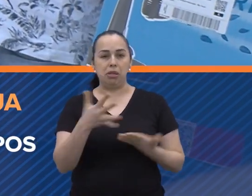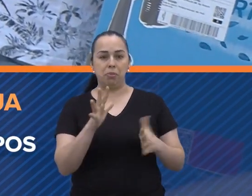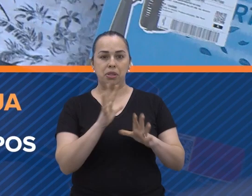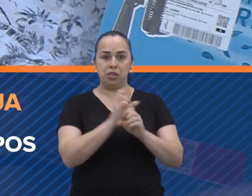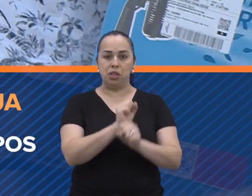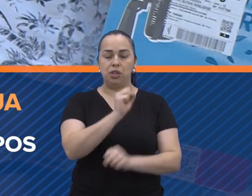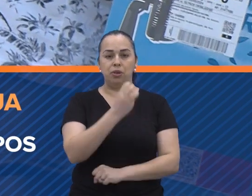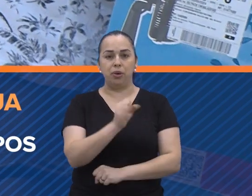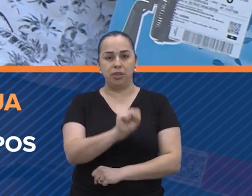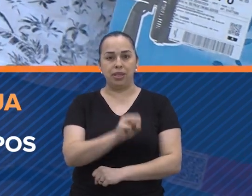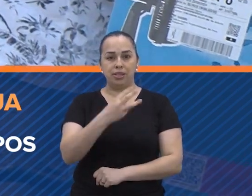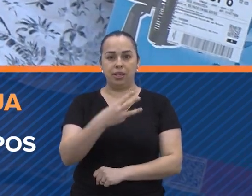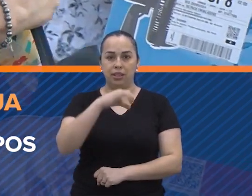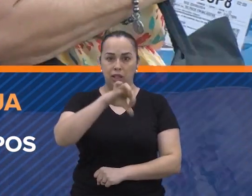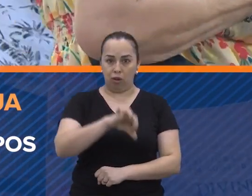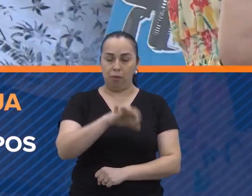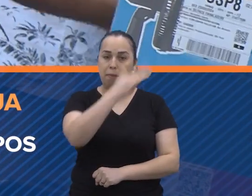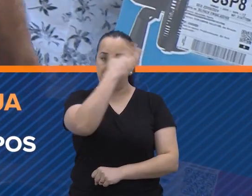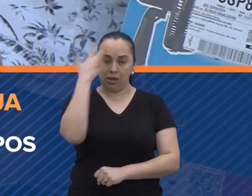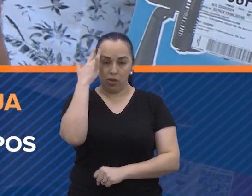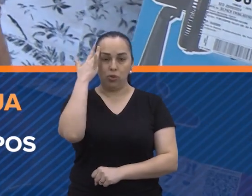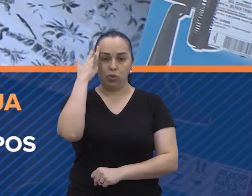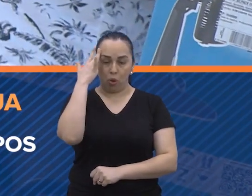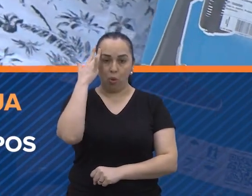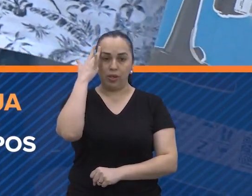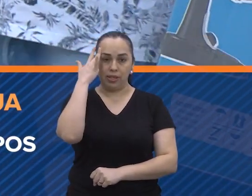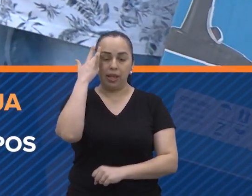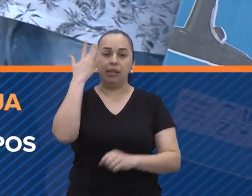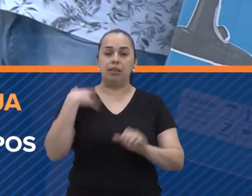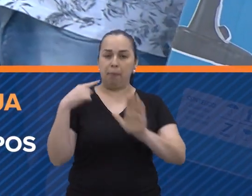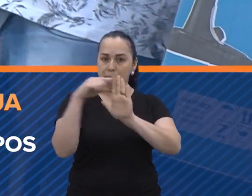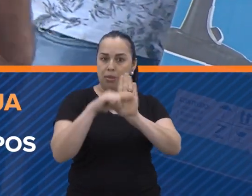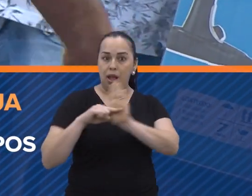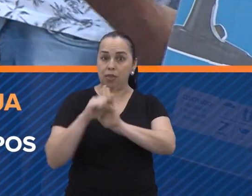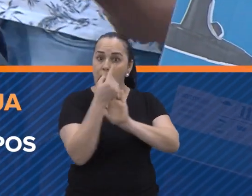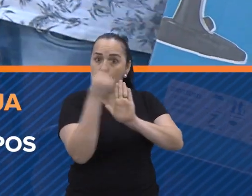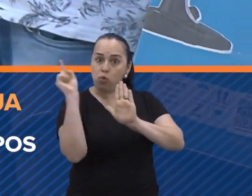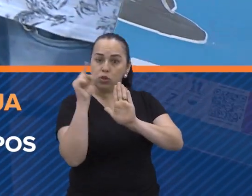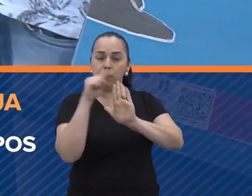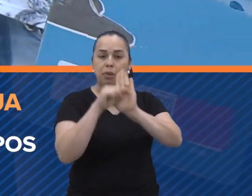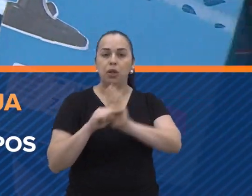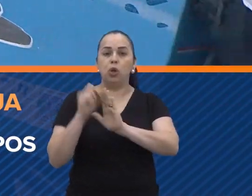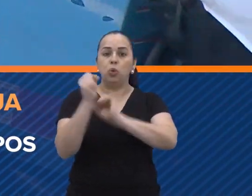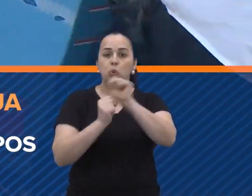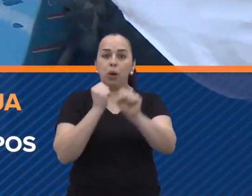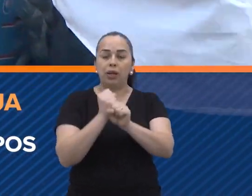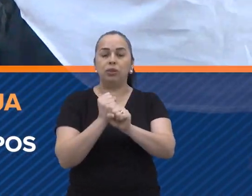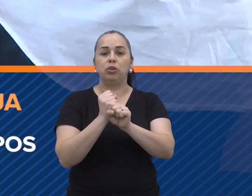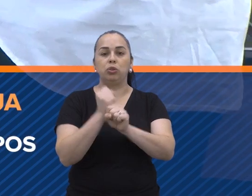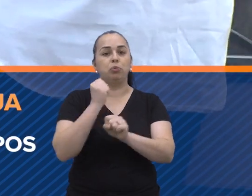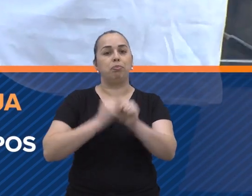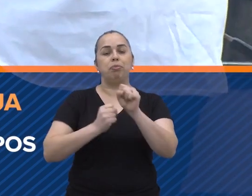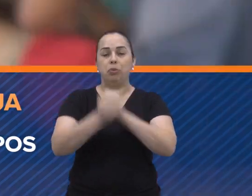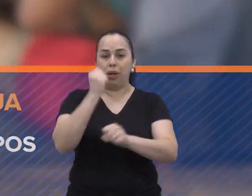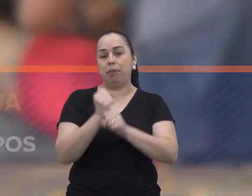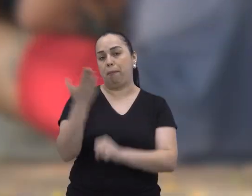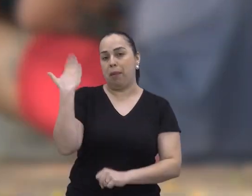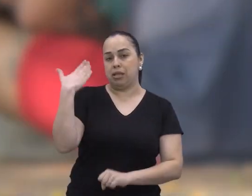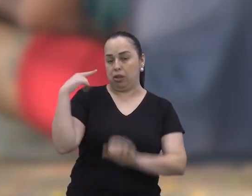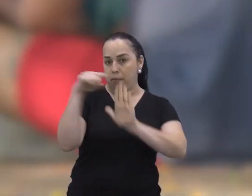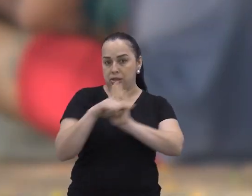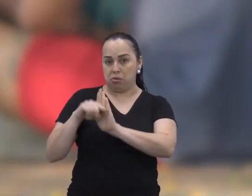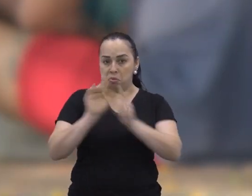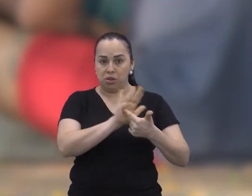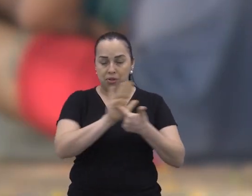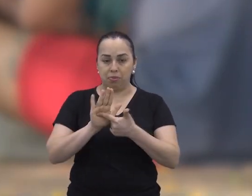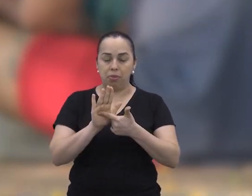registrados 839 moradores de rua no último levantamento feito, em julho de 2023.